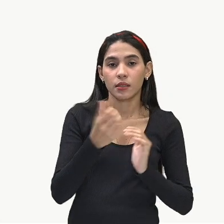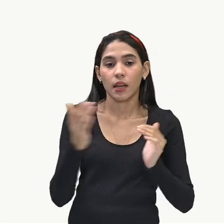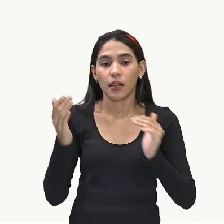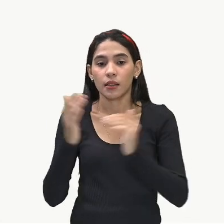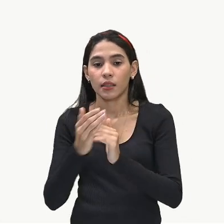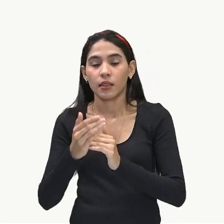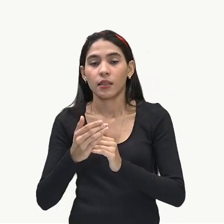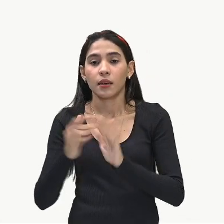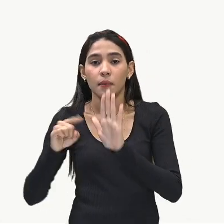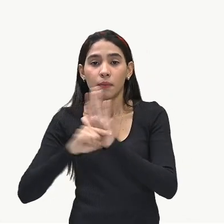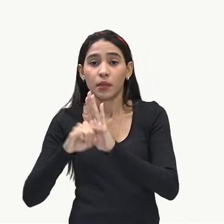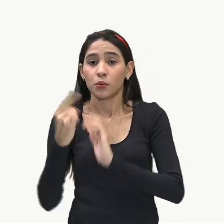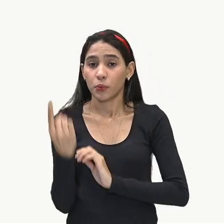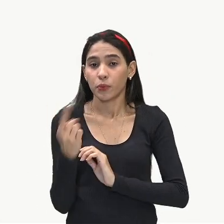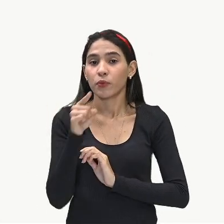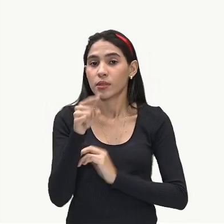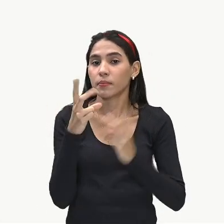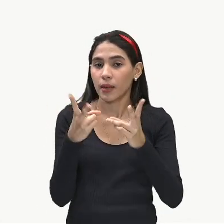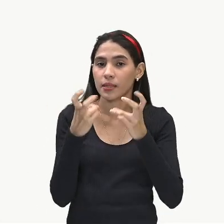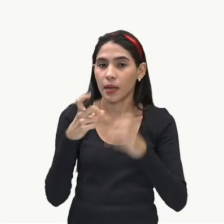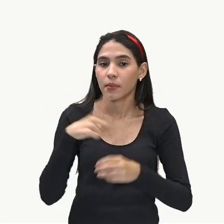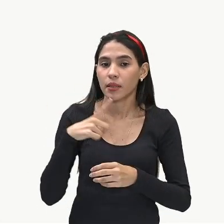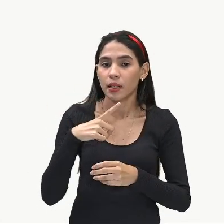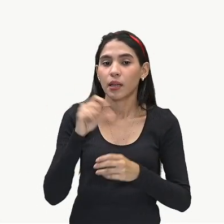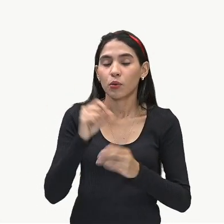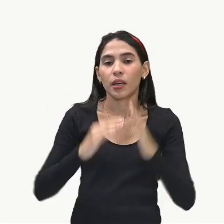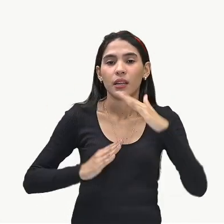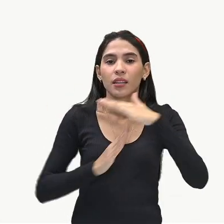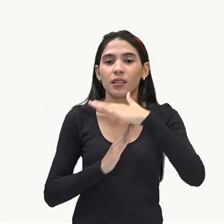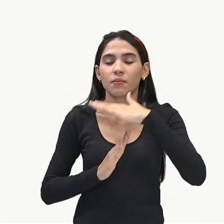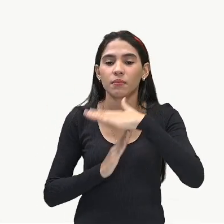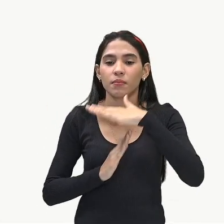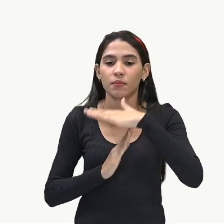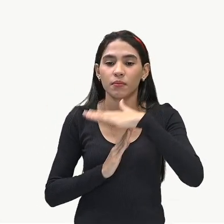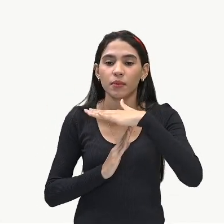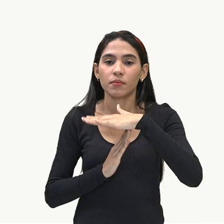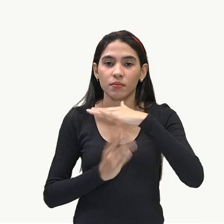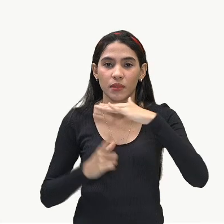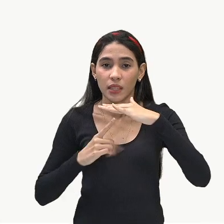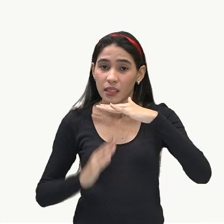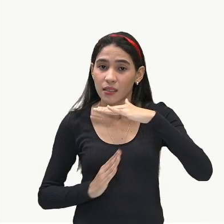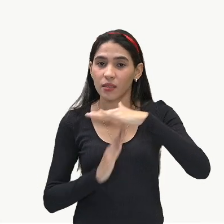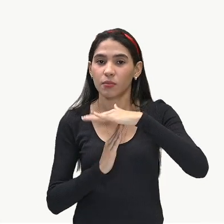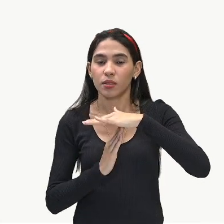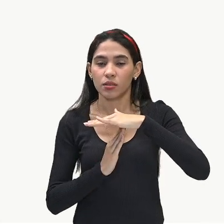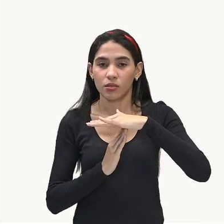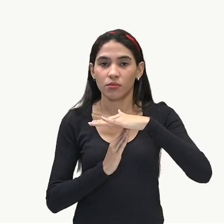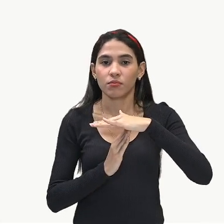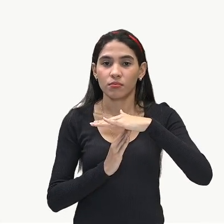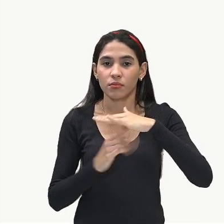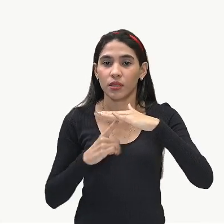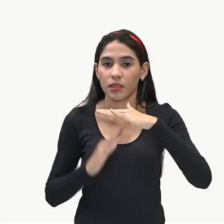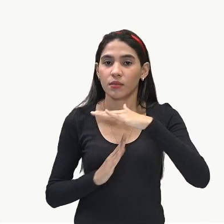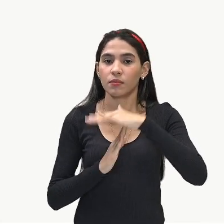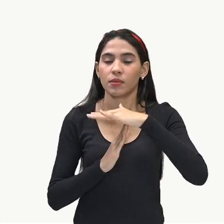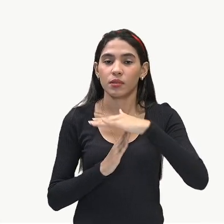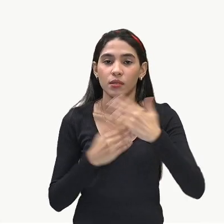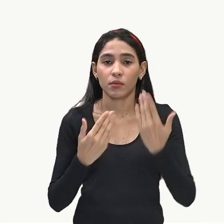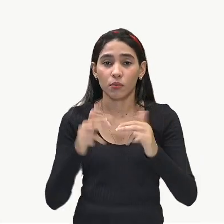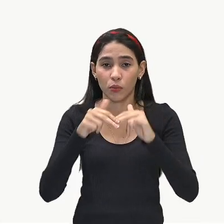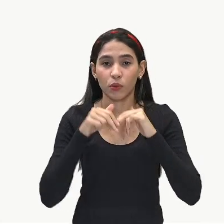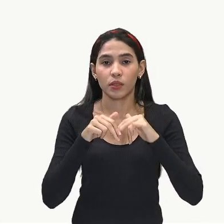menos 1. Então veja que eu tenho ali um limite de termos, tá bom? Então sequência finita